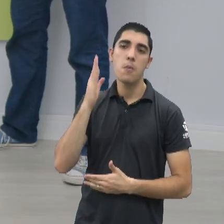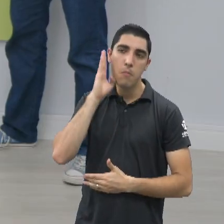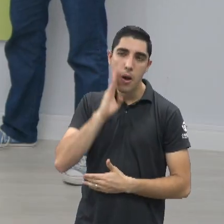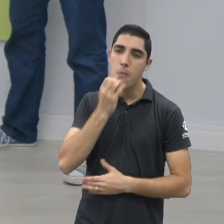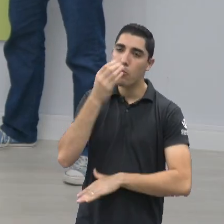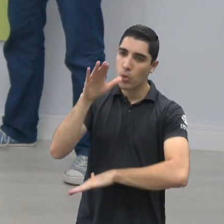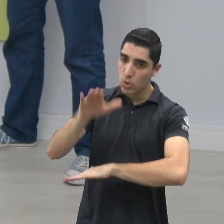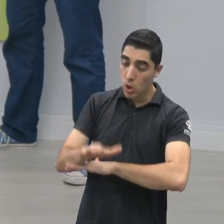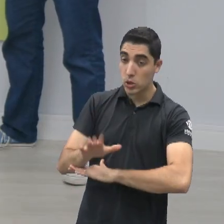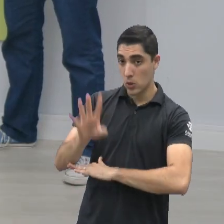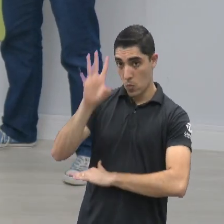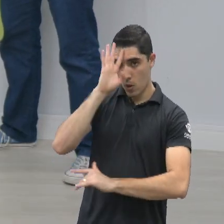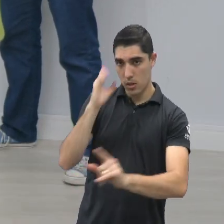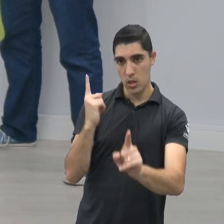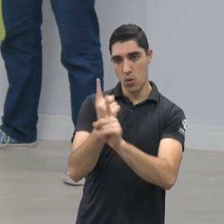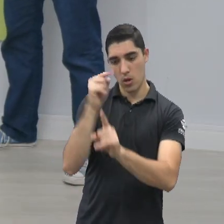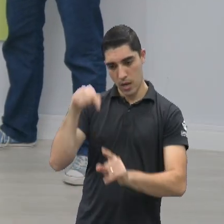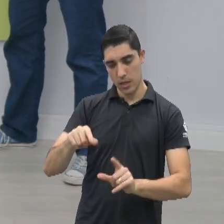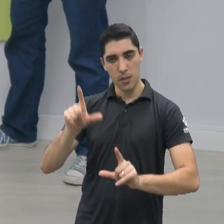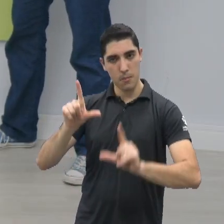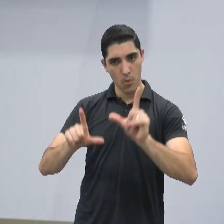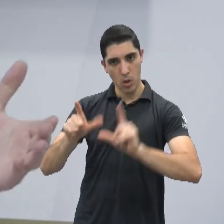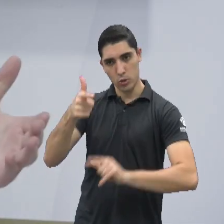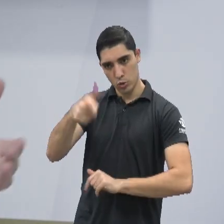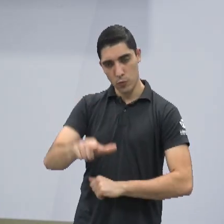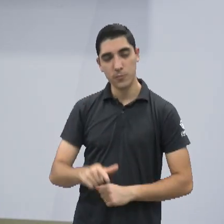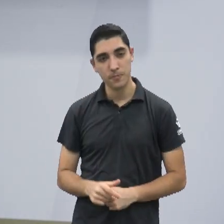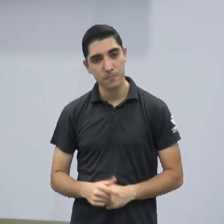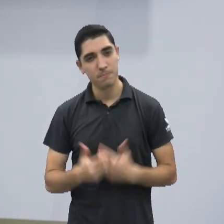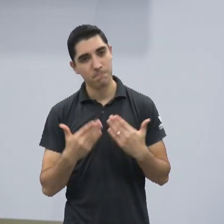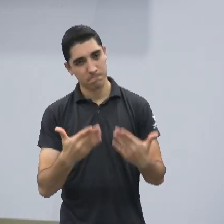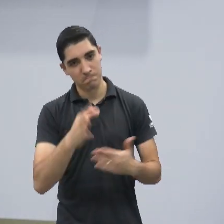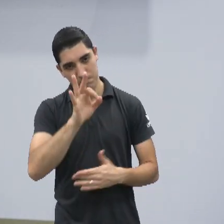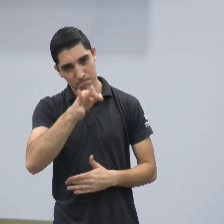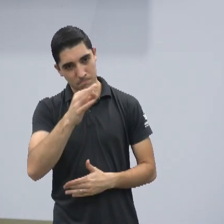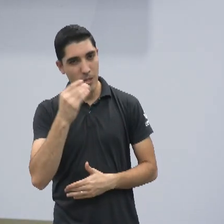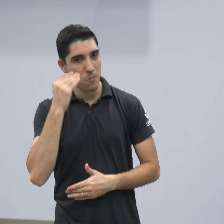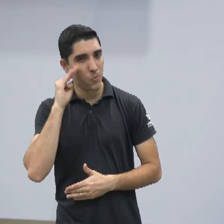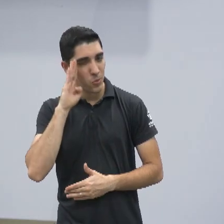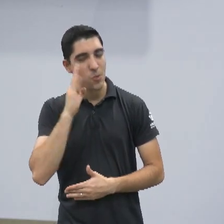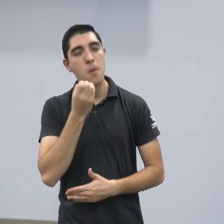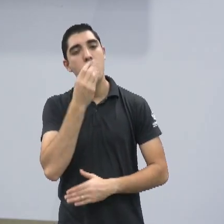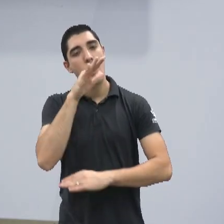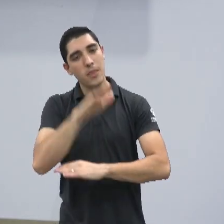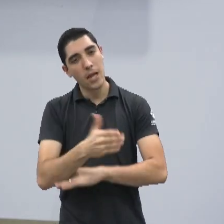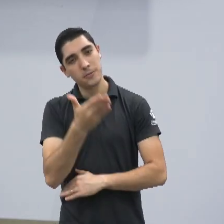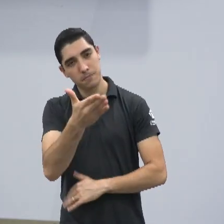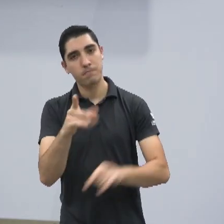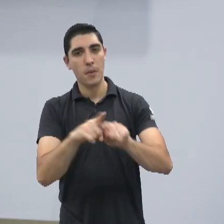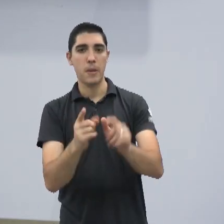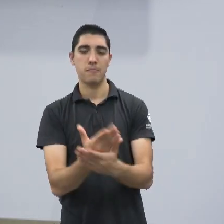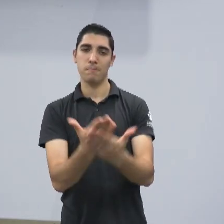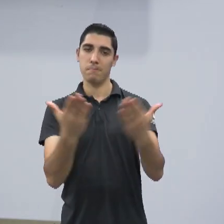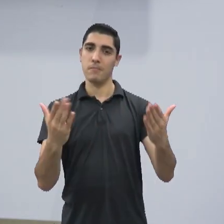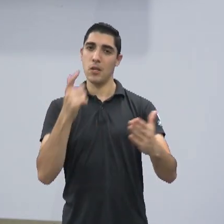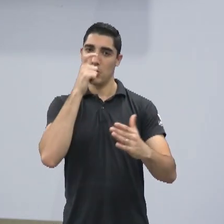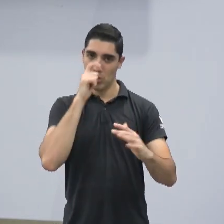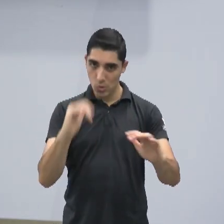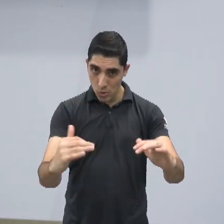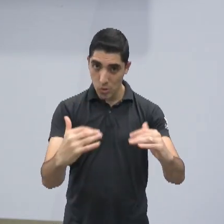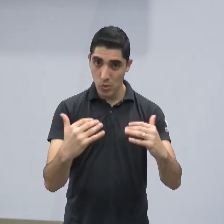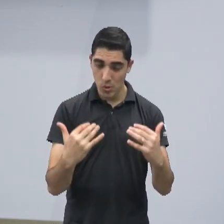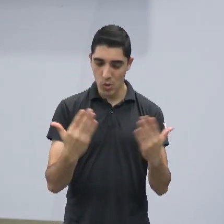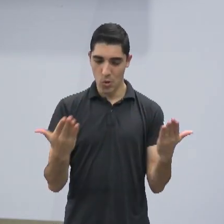e quarta-feira estaremos de volta ao Hora do Esporte. Com certeza, Bruno, uma boa tarde para você também e a todos que nos acompanharam